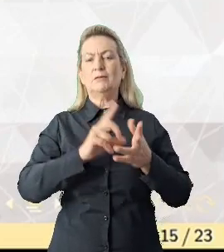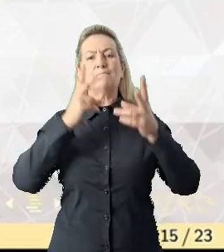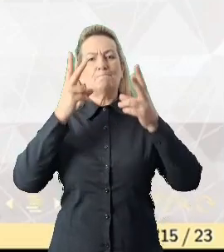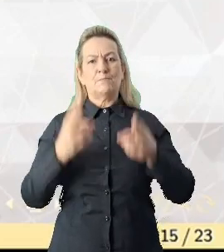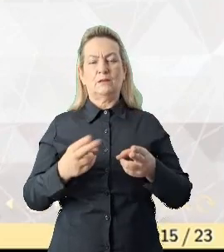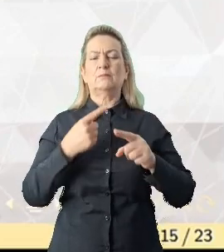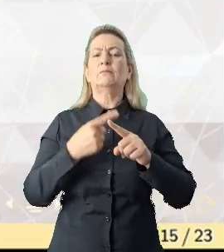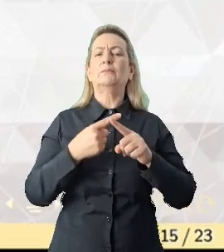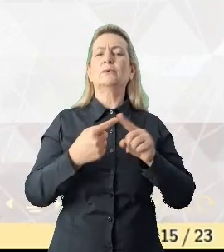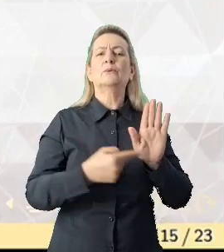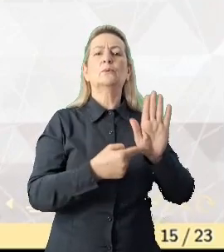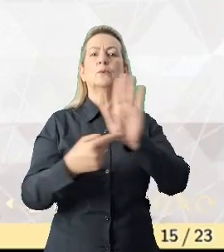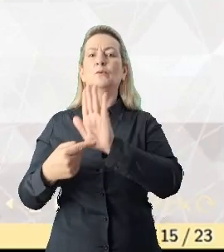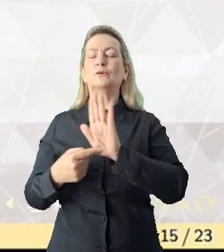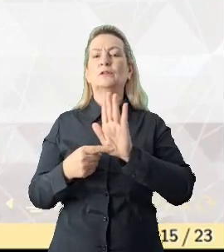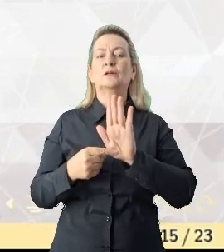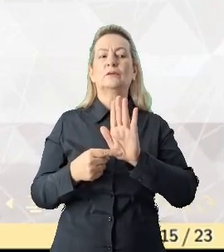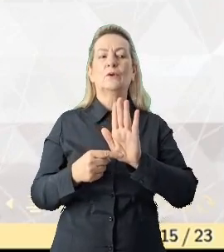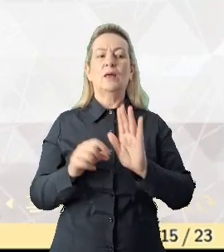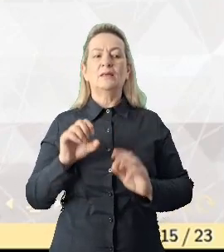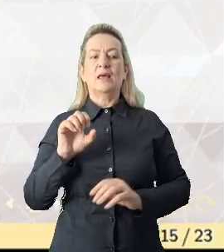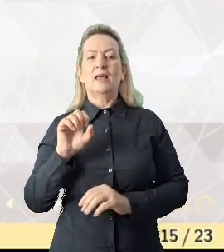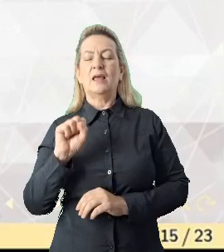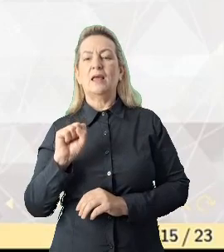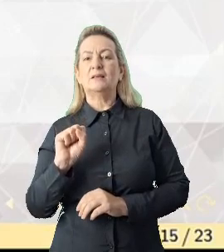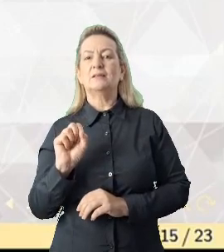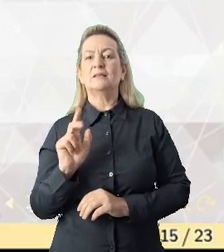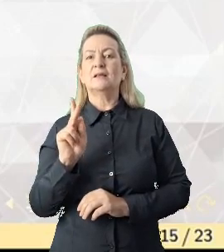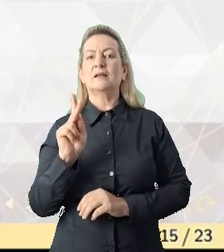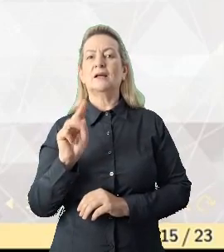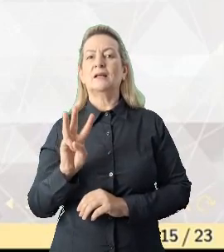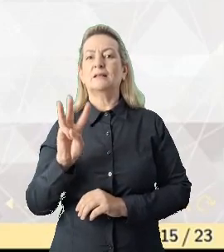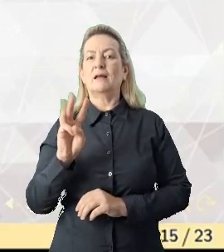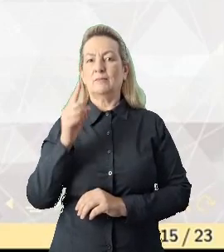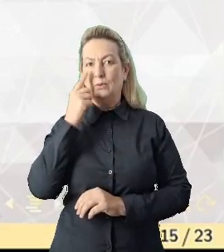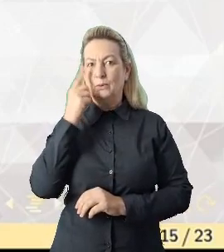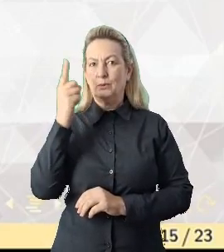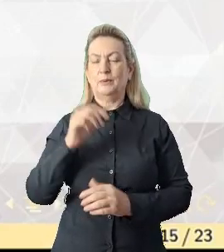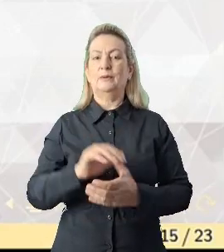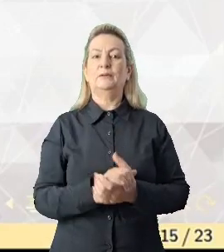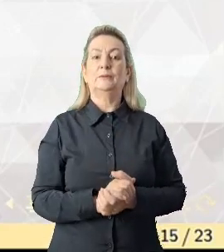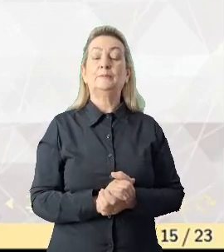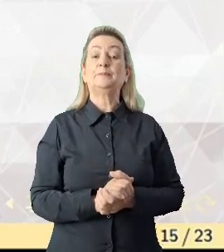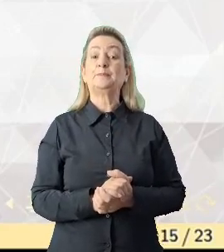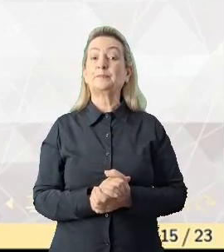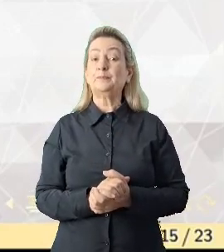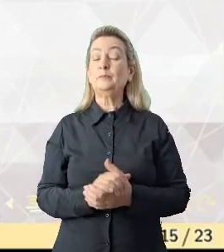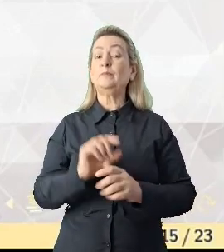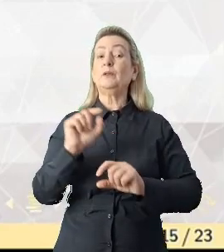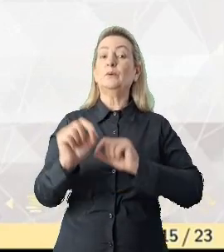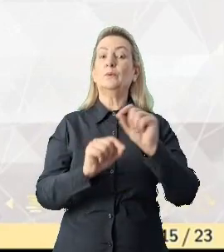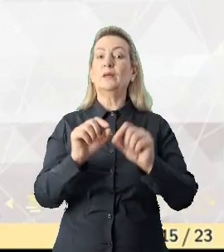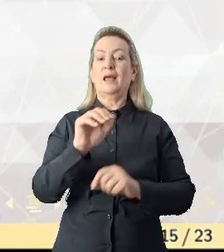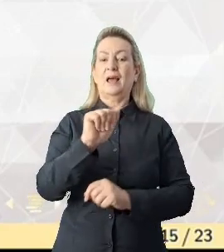robusta a respeito disso. Mas a ideia, como anterior, é a mesma. Por que eu estou colocando skewness? Porque o software R,